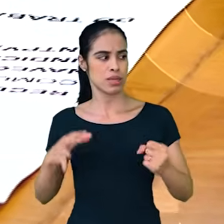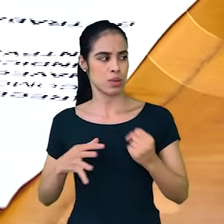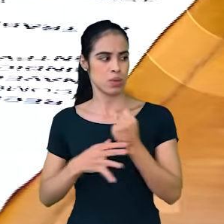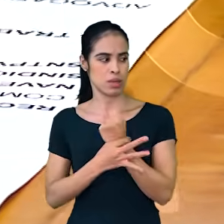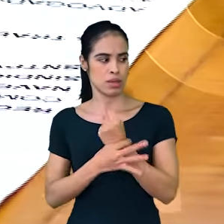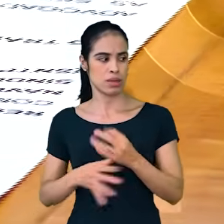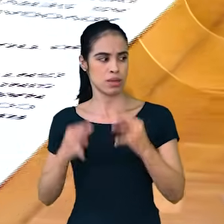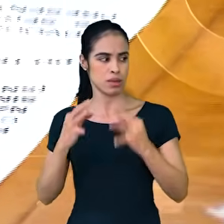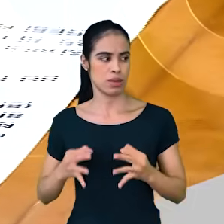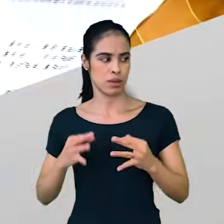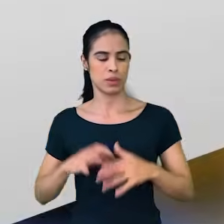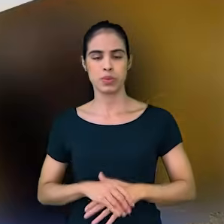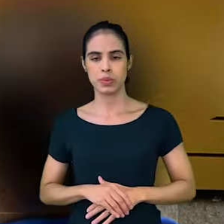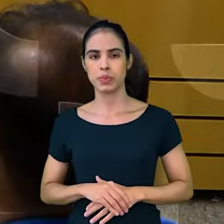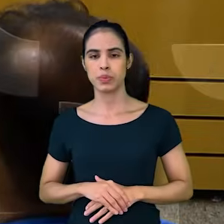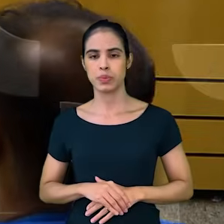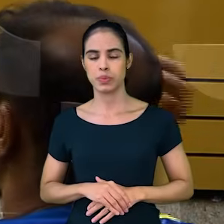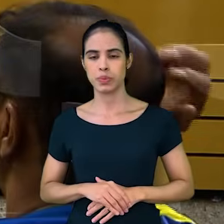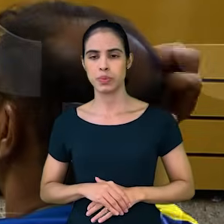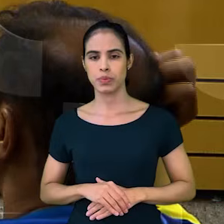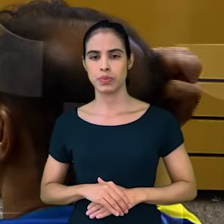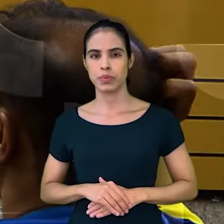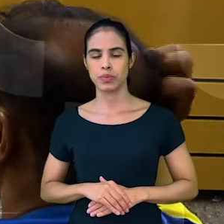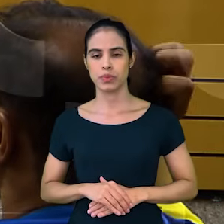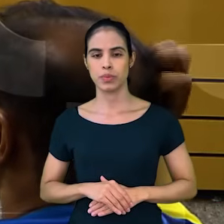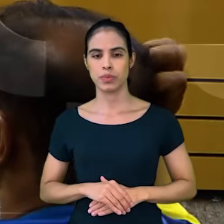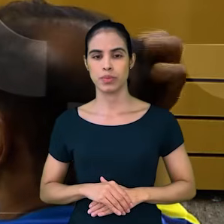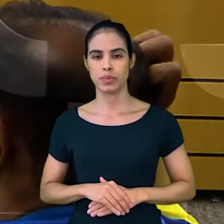segurança operacional.